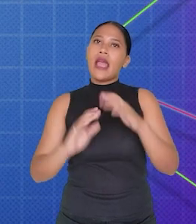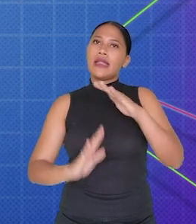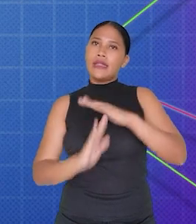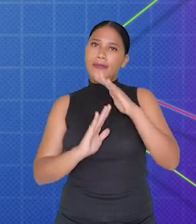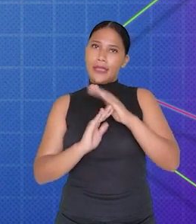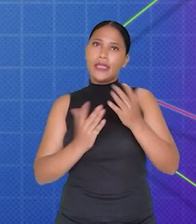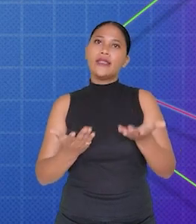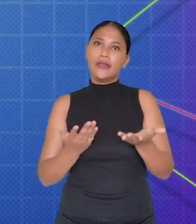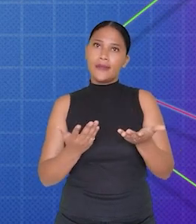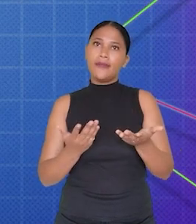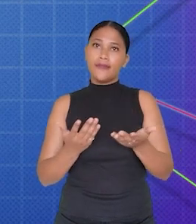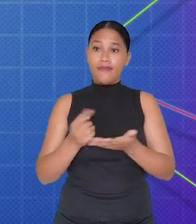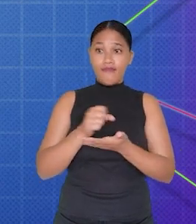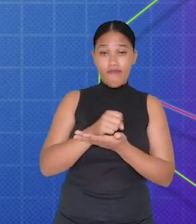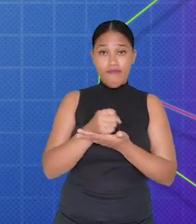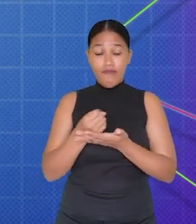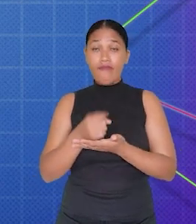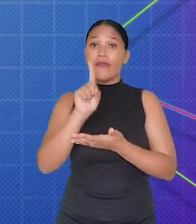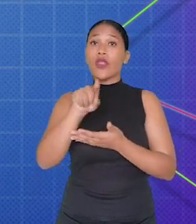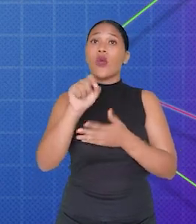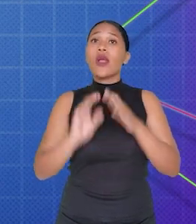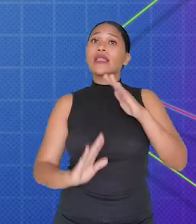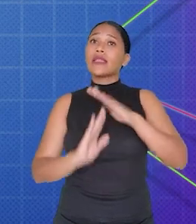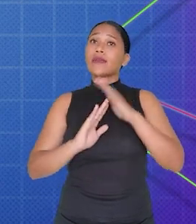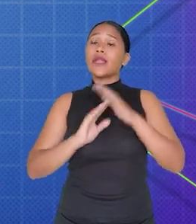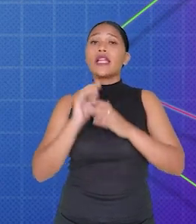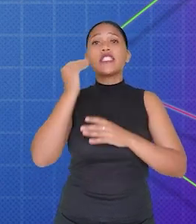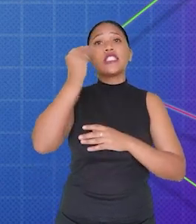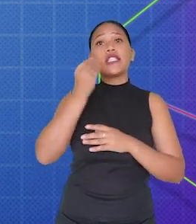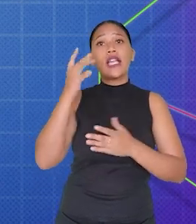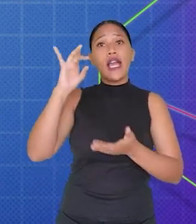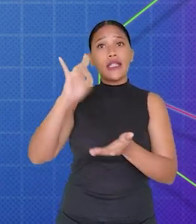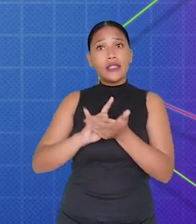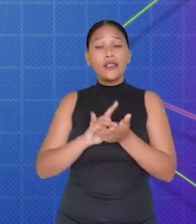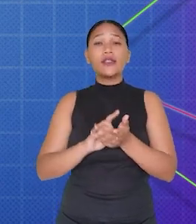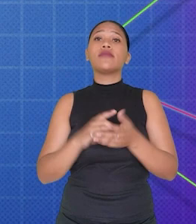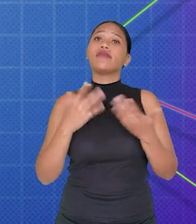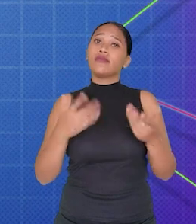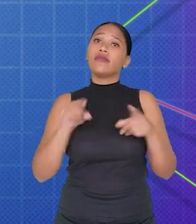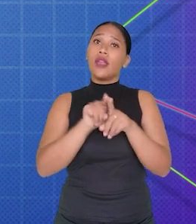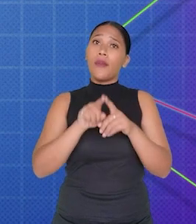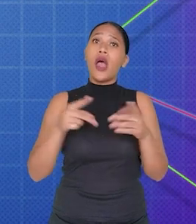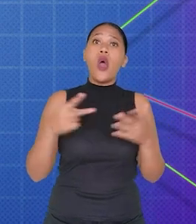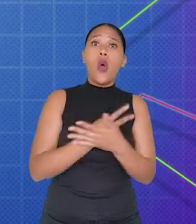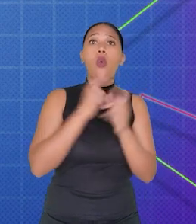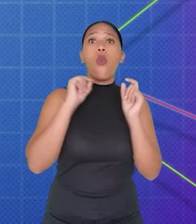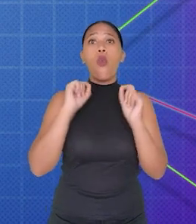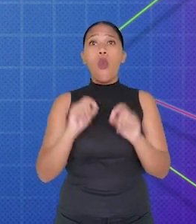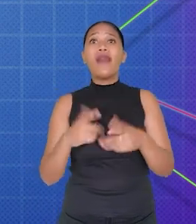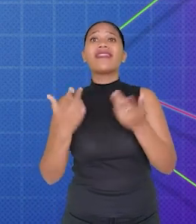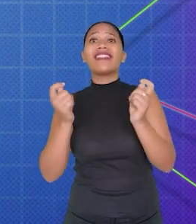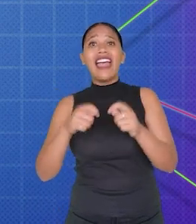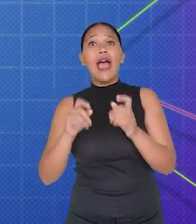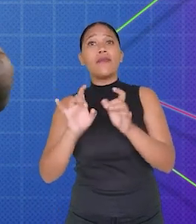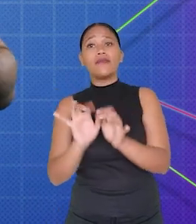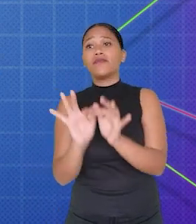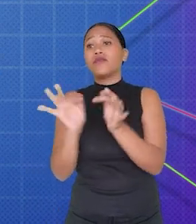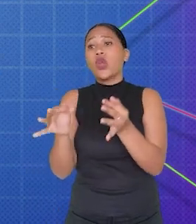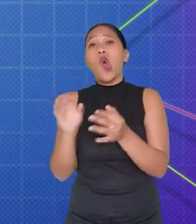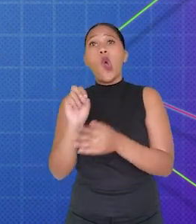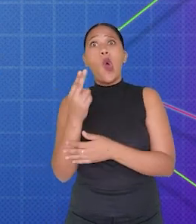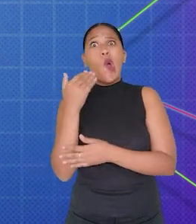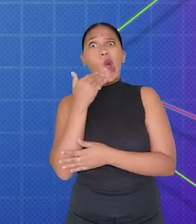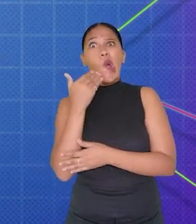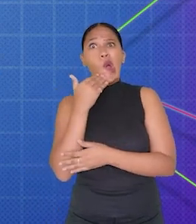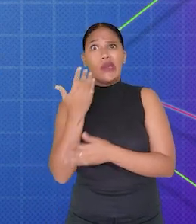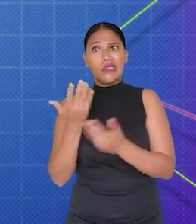algumas limitações. Os jogos ainda são uma forma limitada de experimentar a realidade e, em muitos casos, podem simplificar ou distorcer